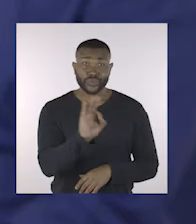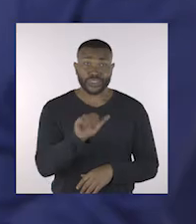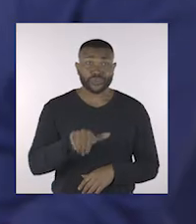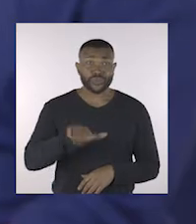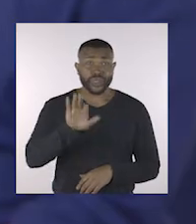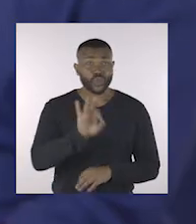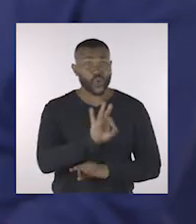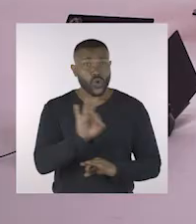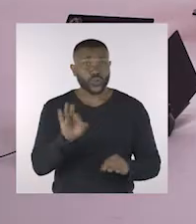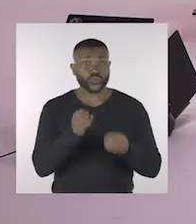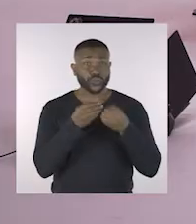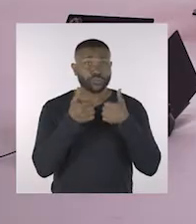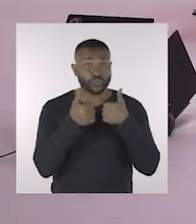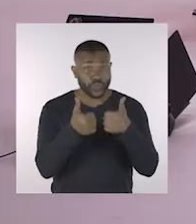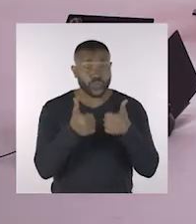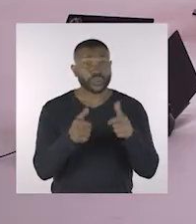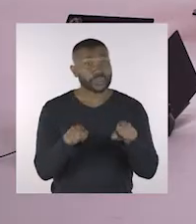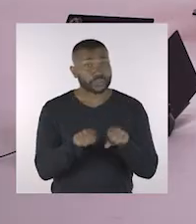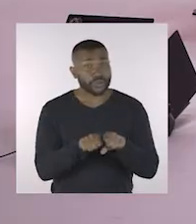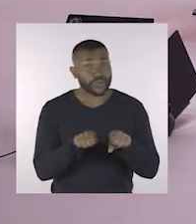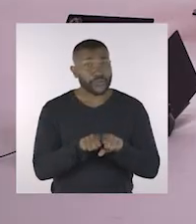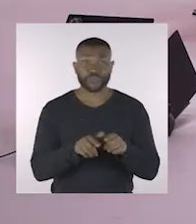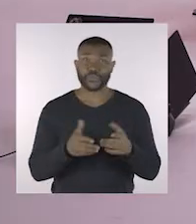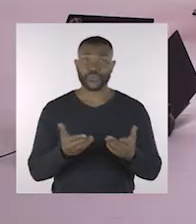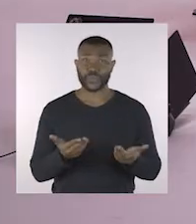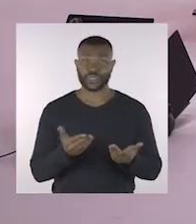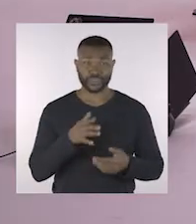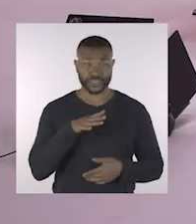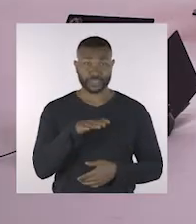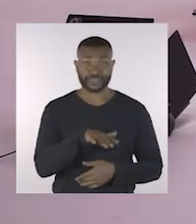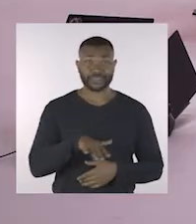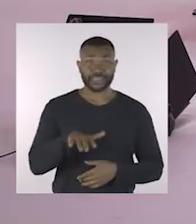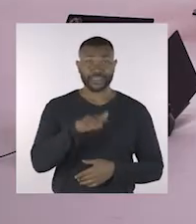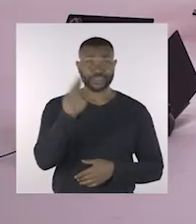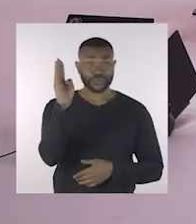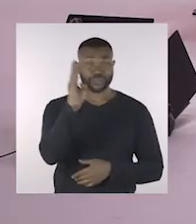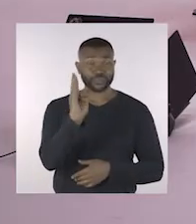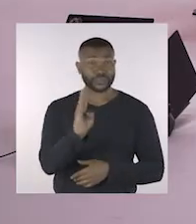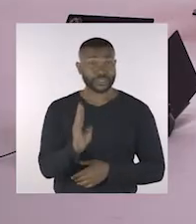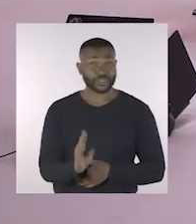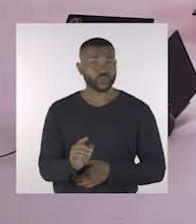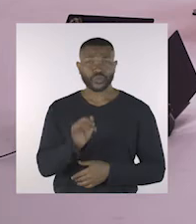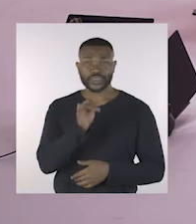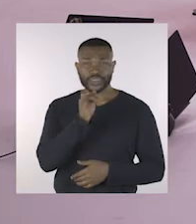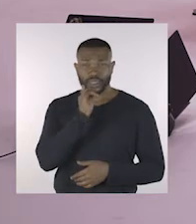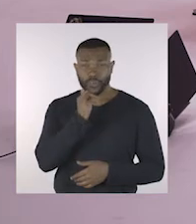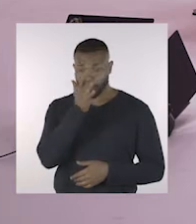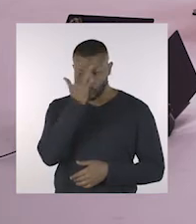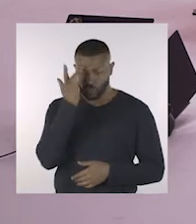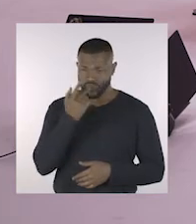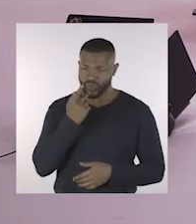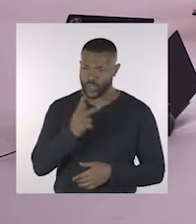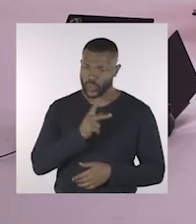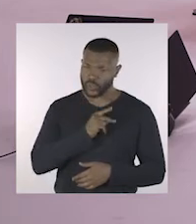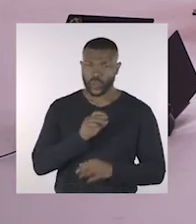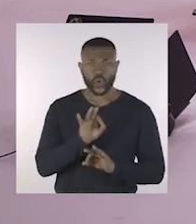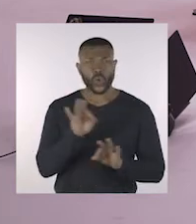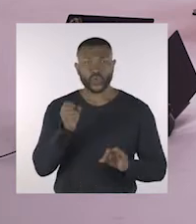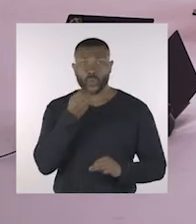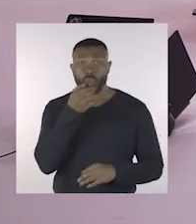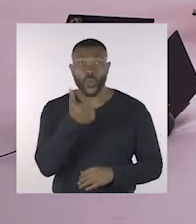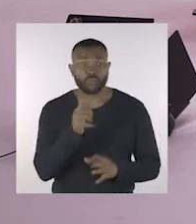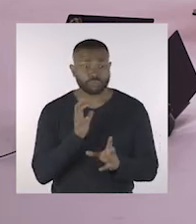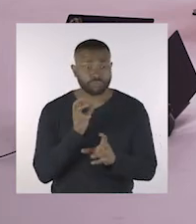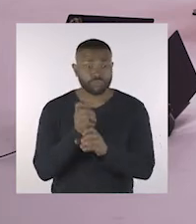mais de noventa porcento de ótimo e bom nunca ter Nenhuma cidade no Brasil que as